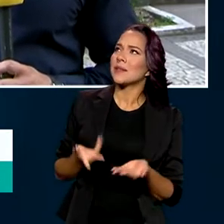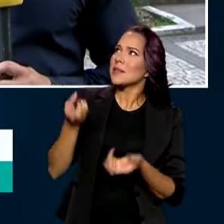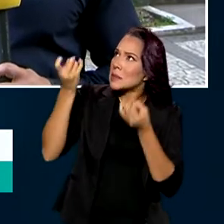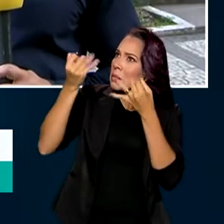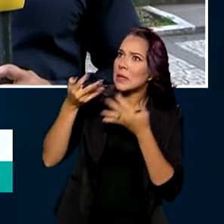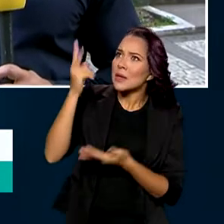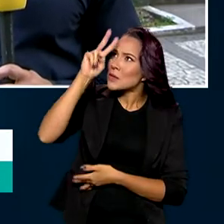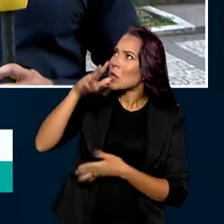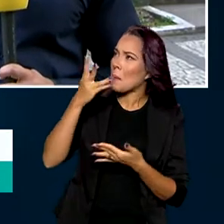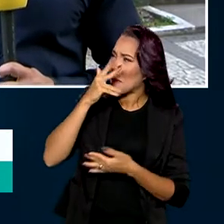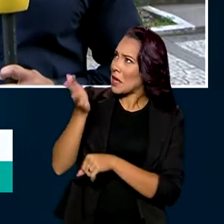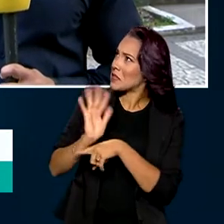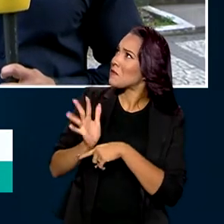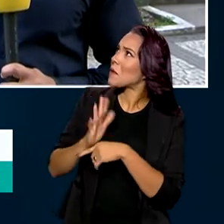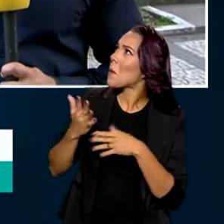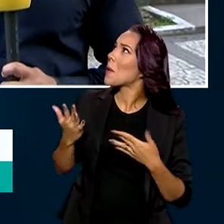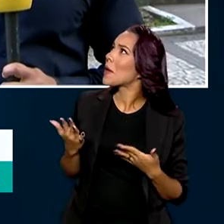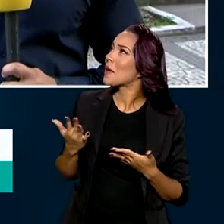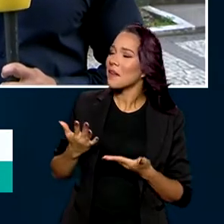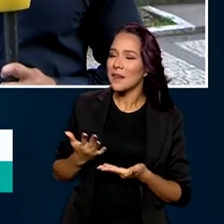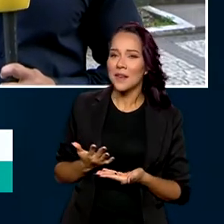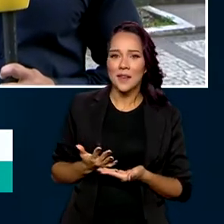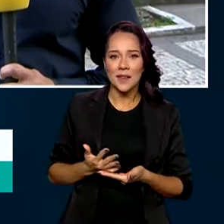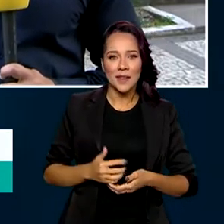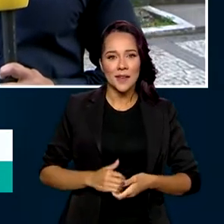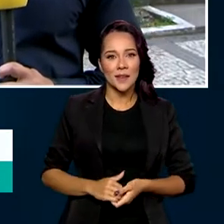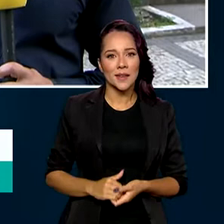Que história é essa parece até filme